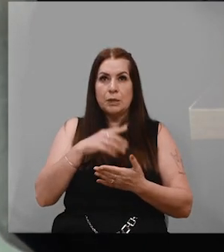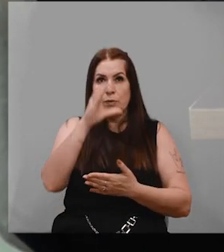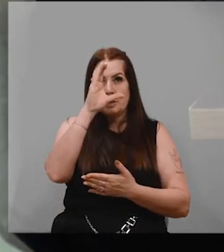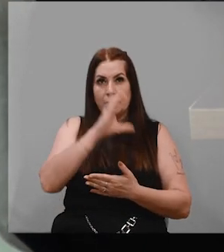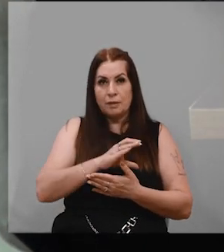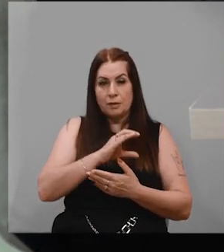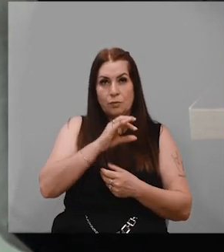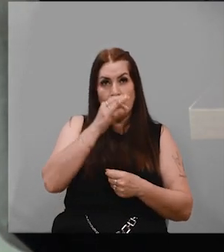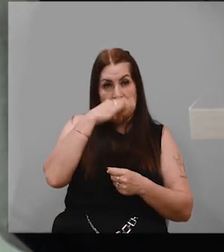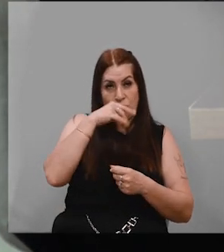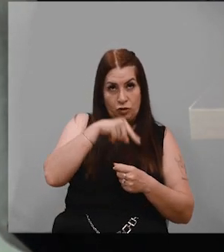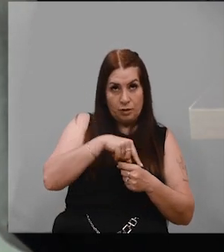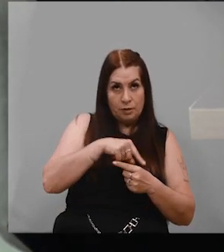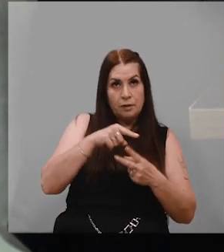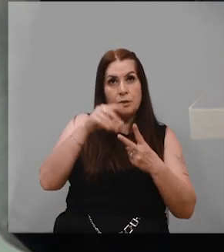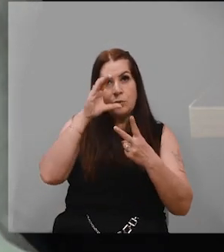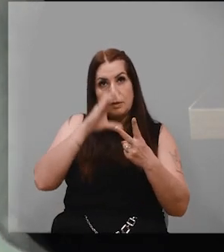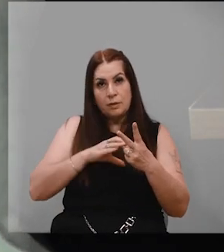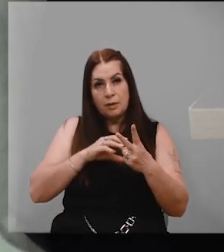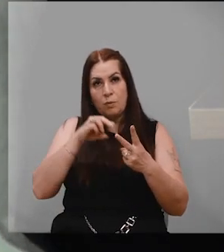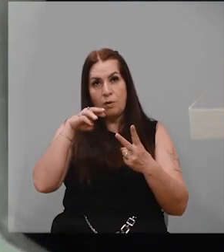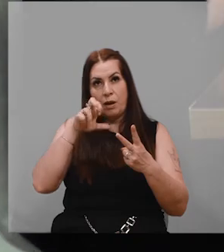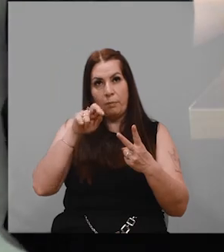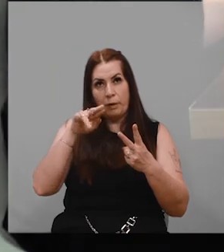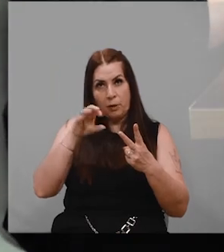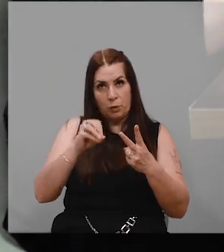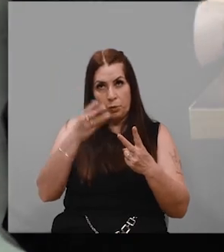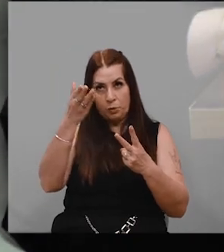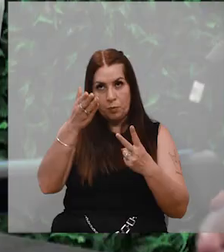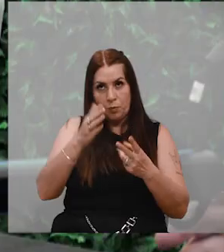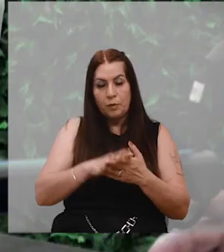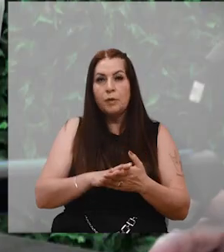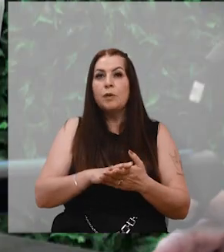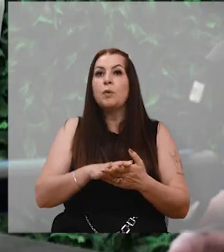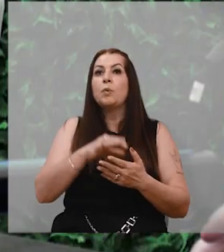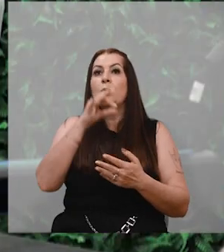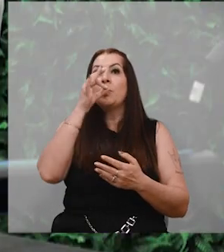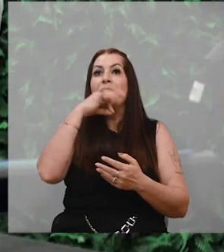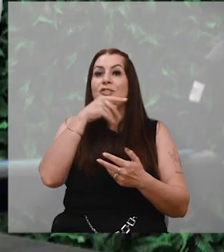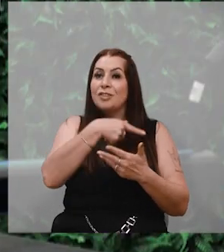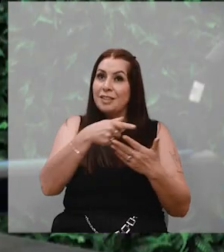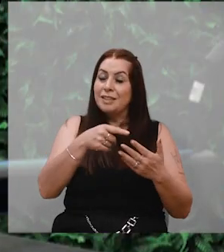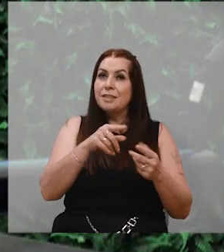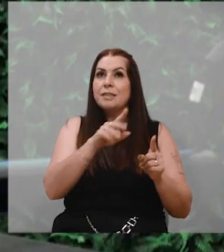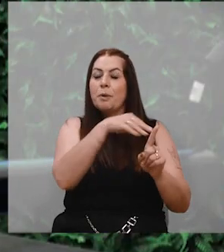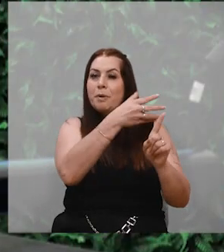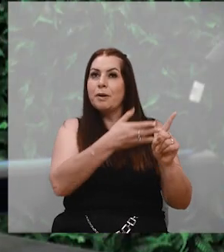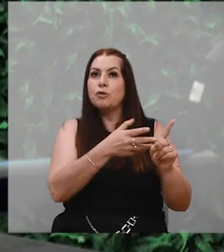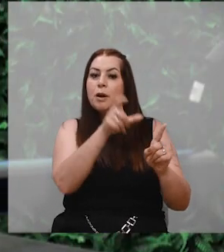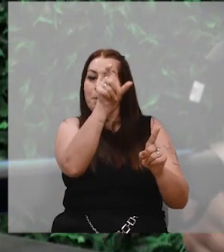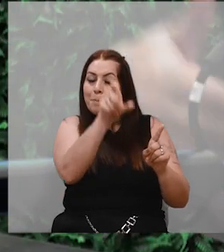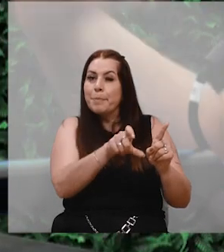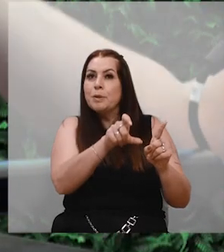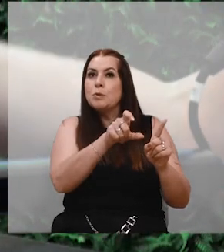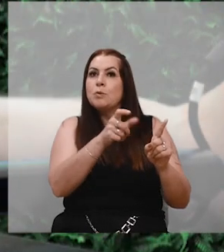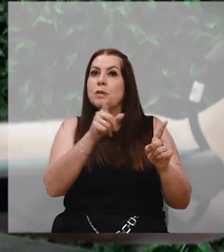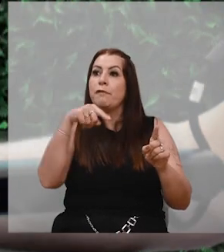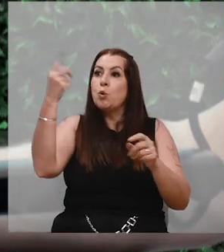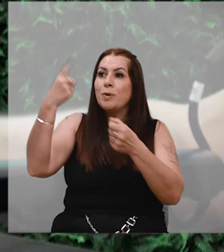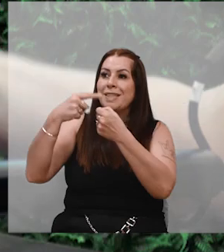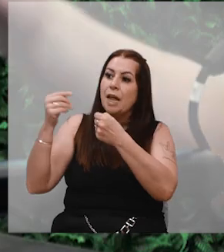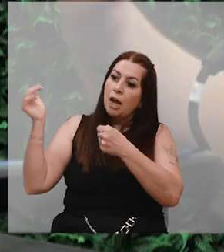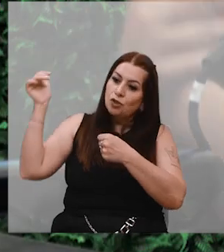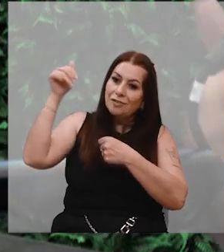cidadão caxiense e o cidadão emérito. Fábio, explica pra gente. O cidadão caxiense é aquela pessoa que veio de